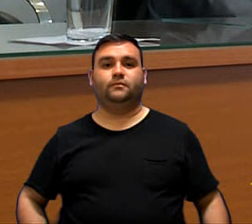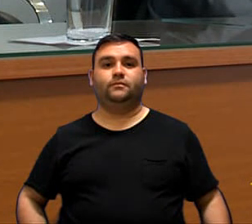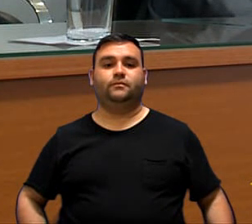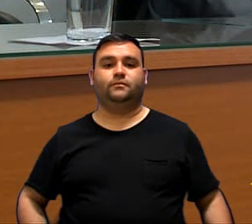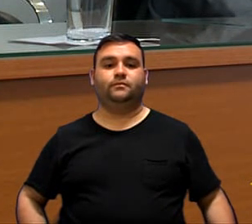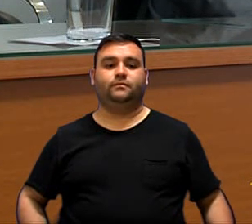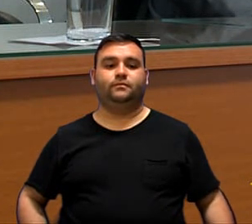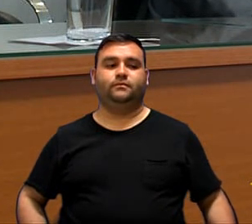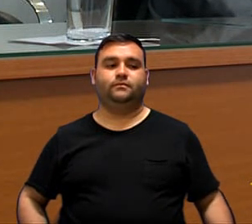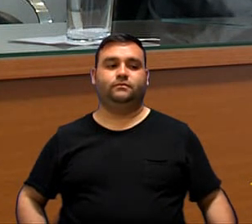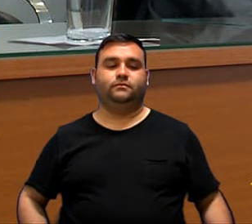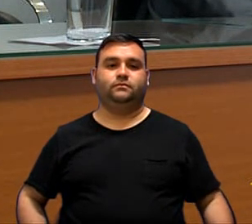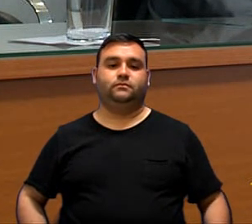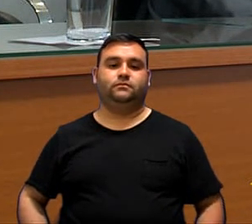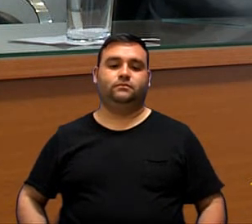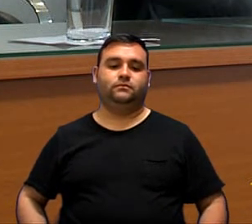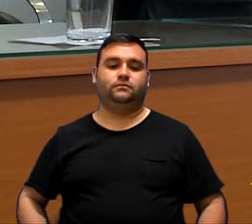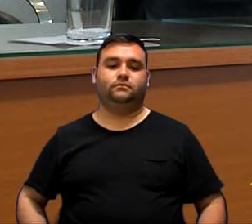você tá aqui.